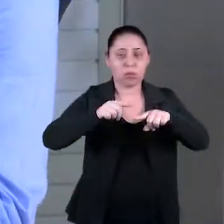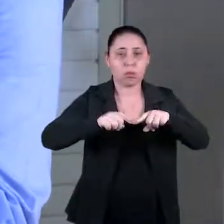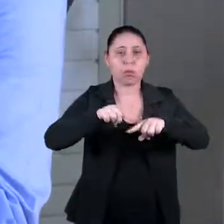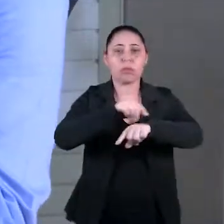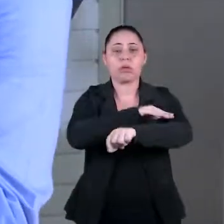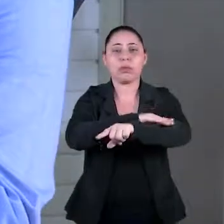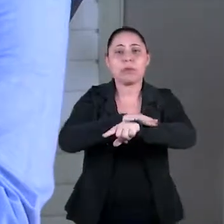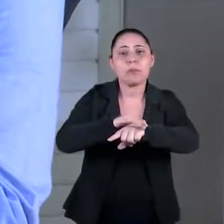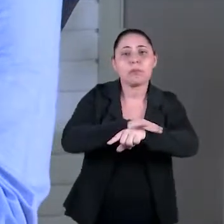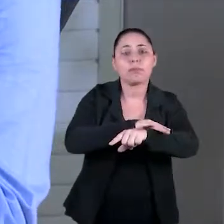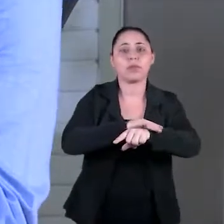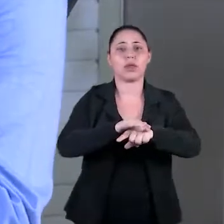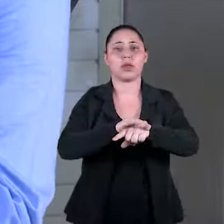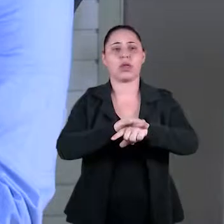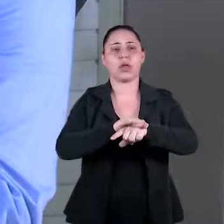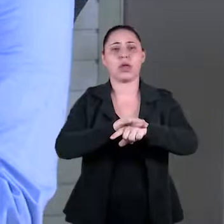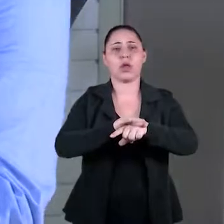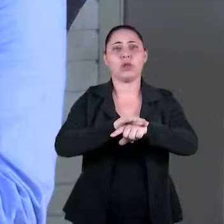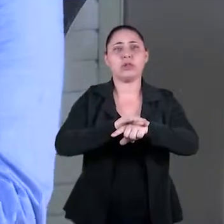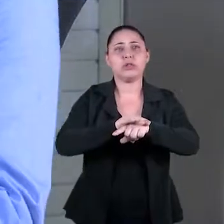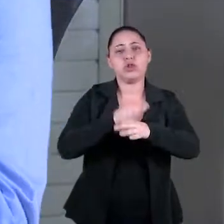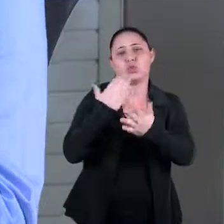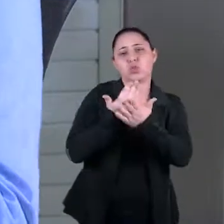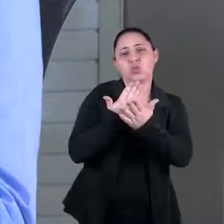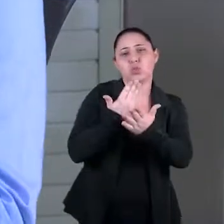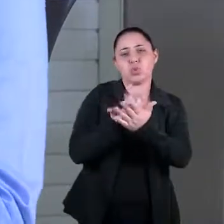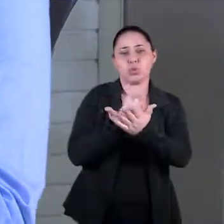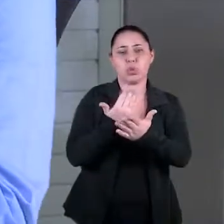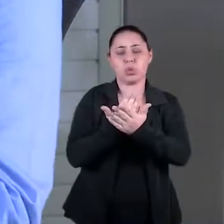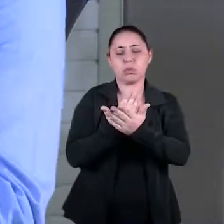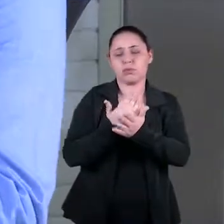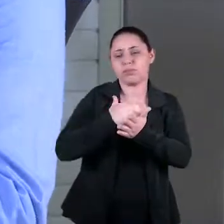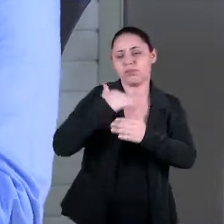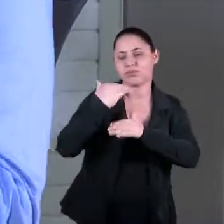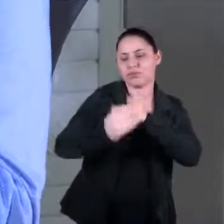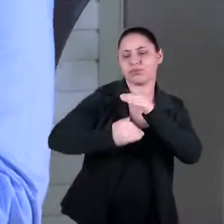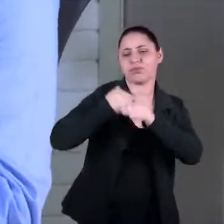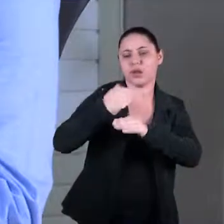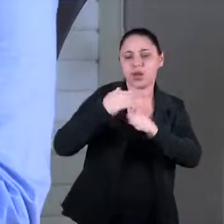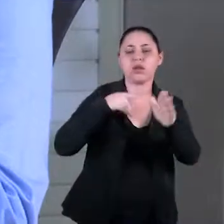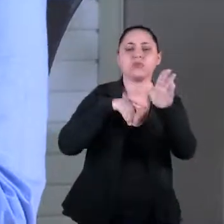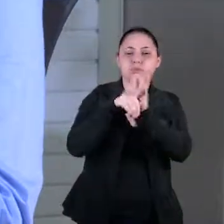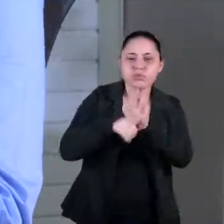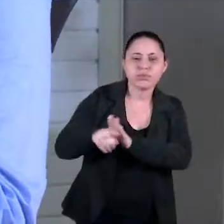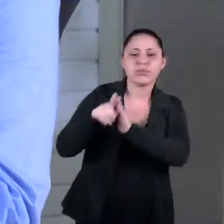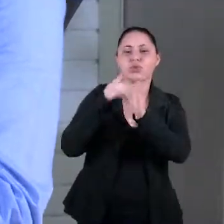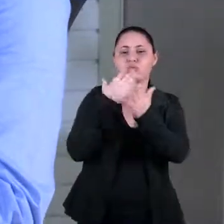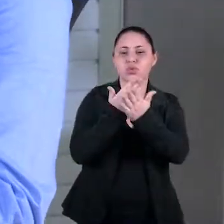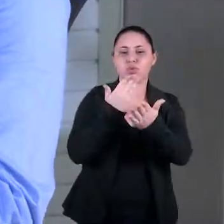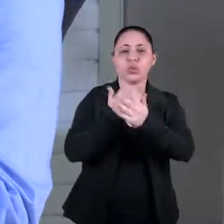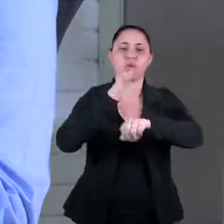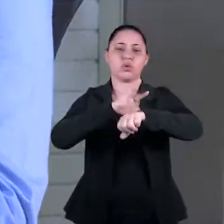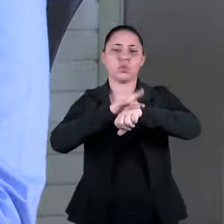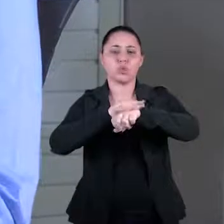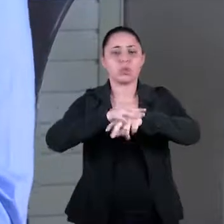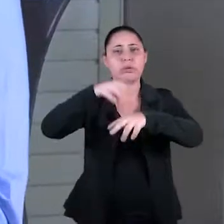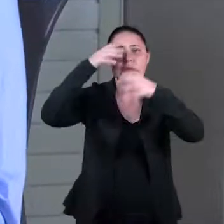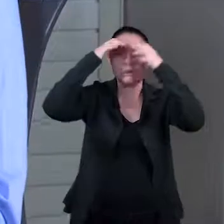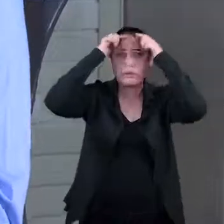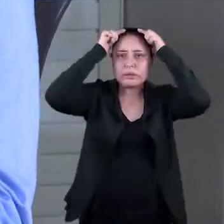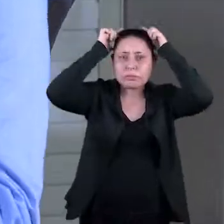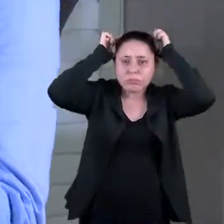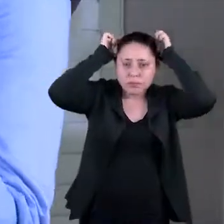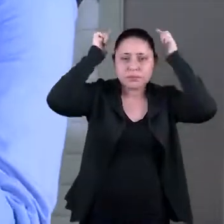pelos é o médico dermatologista. Então durante a formação do dermatologista existe uma fase que a gente só estuda isso. A gente estuda as doenças